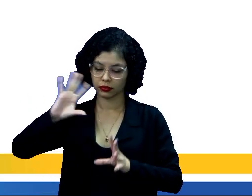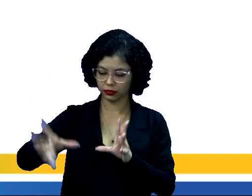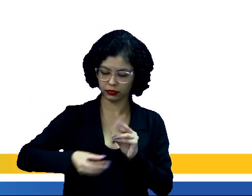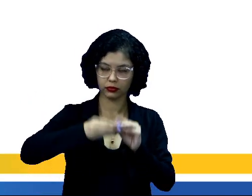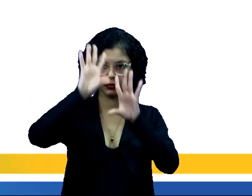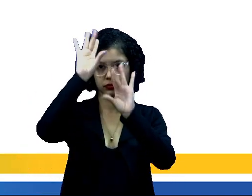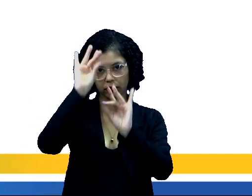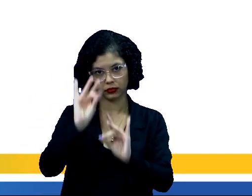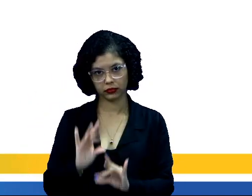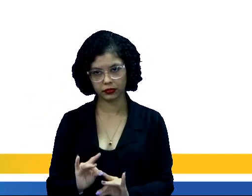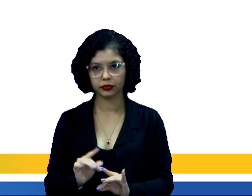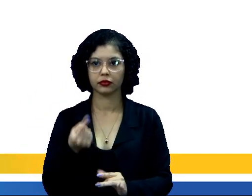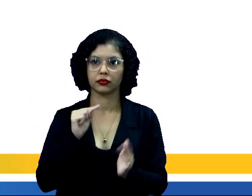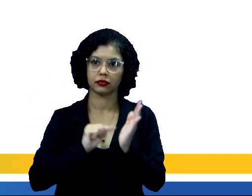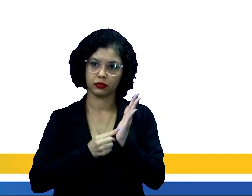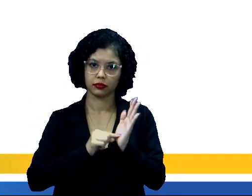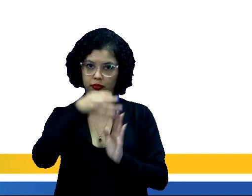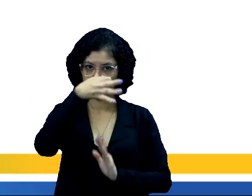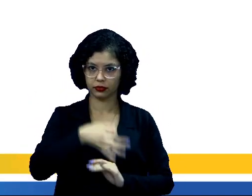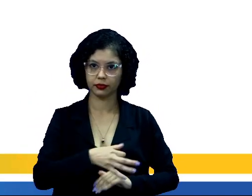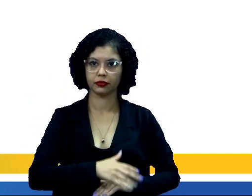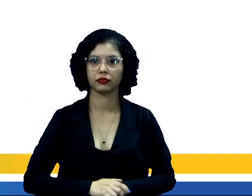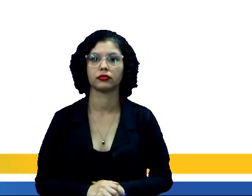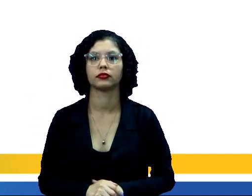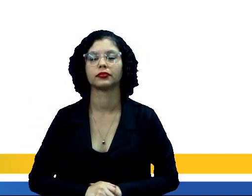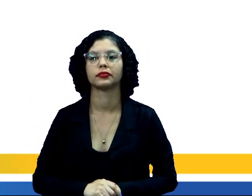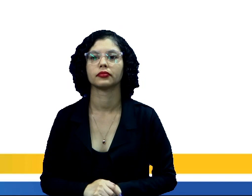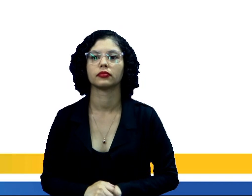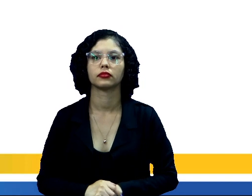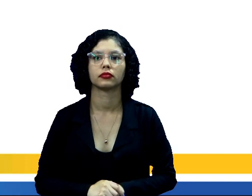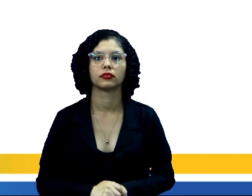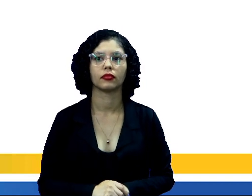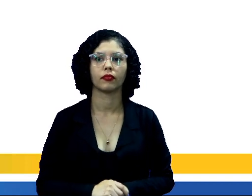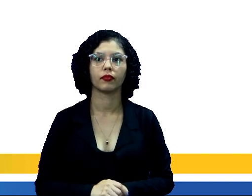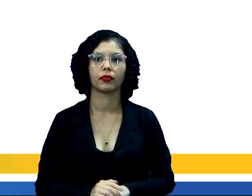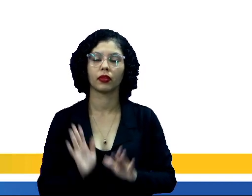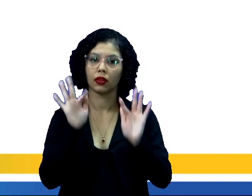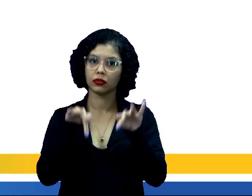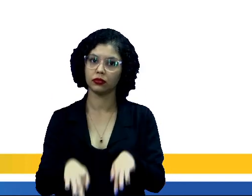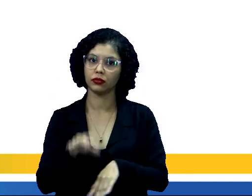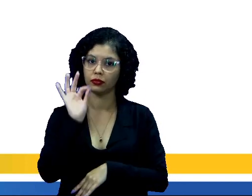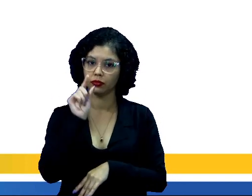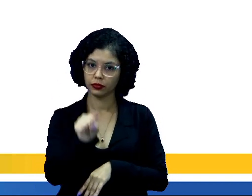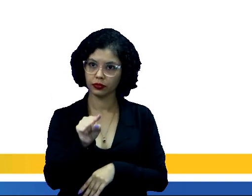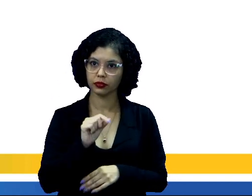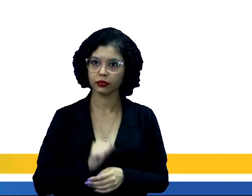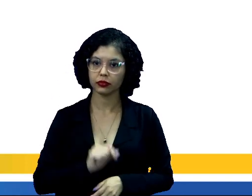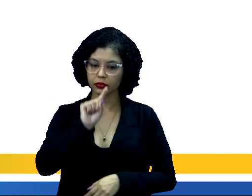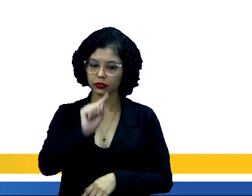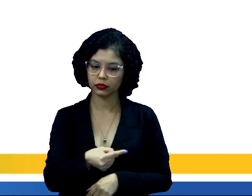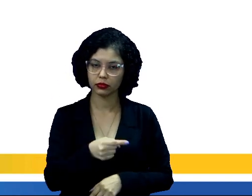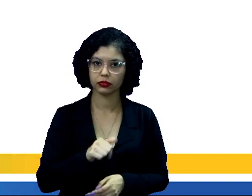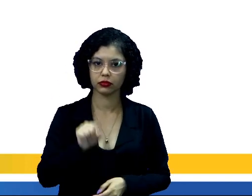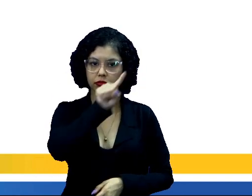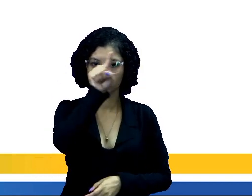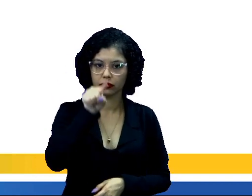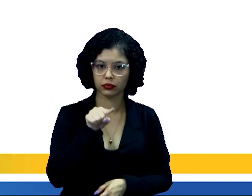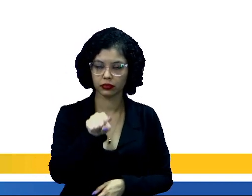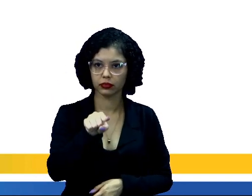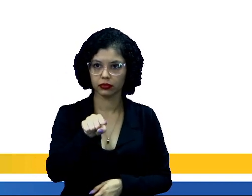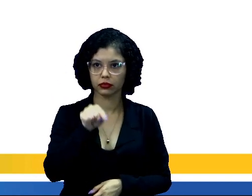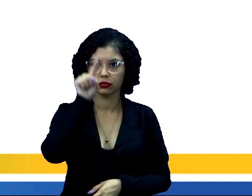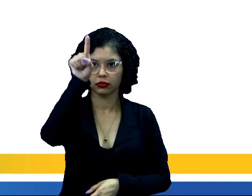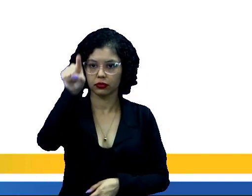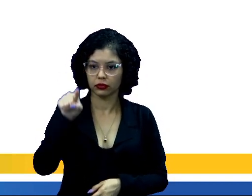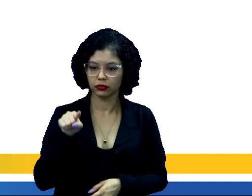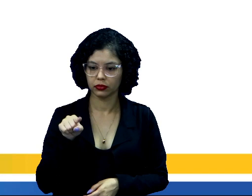Complete cada frase com as pontuações corretas. Nós temos o ponto final, a vírgula, o